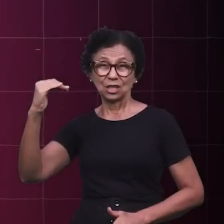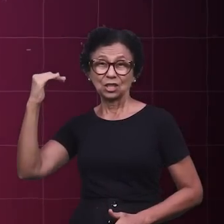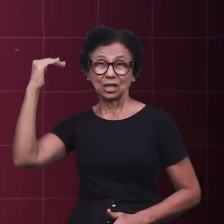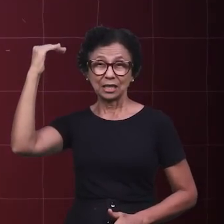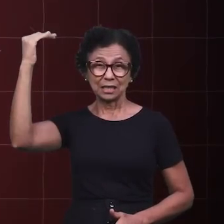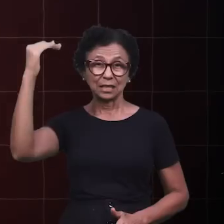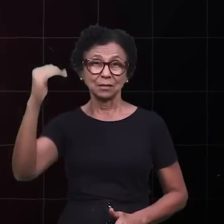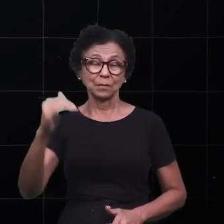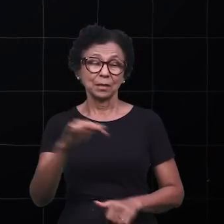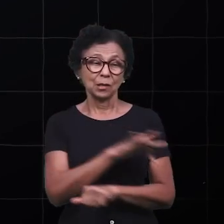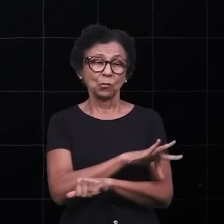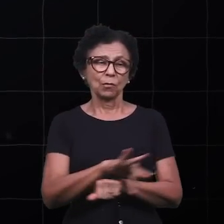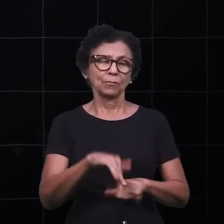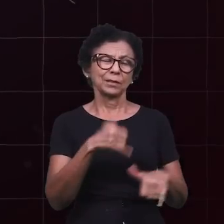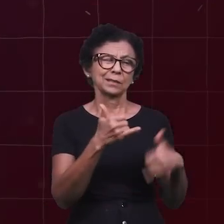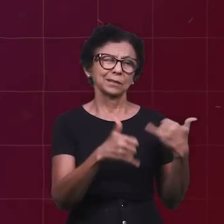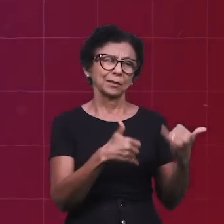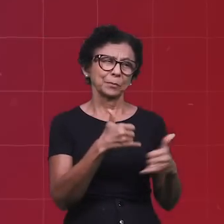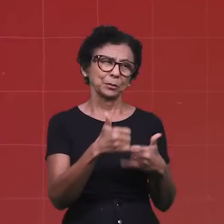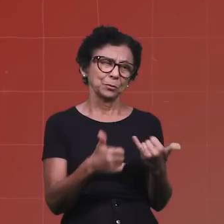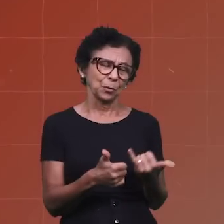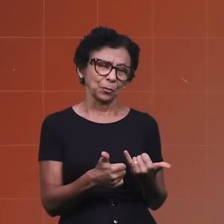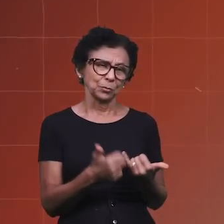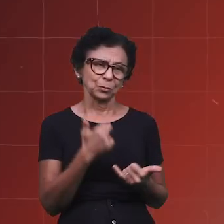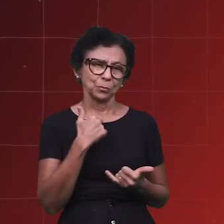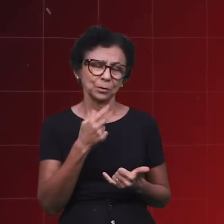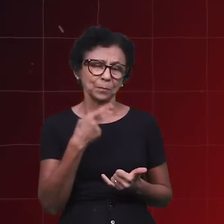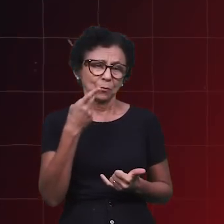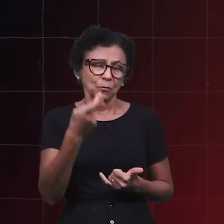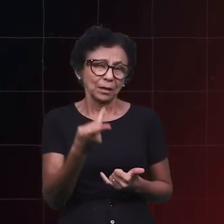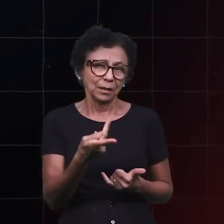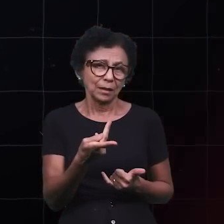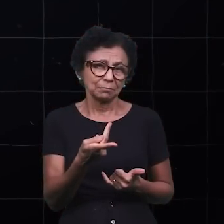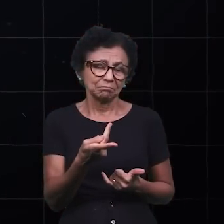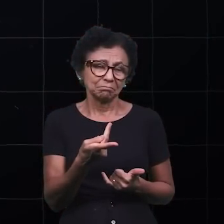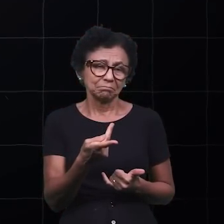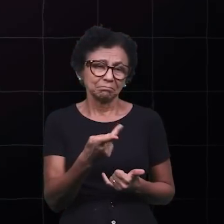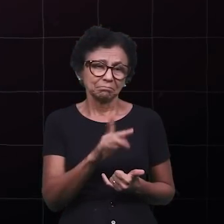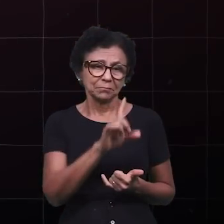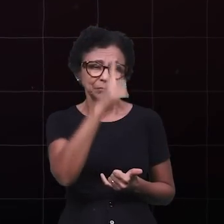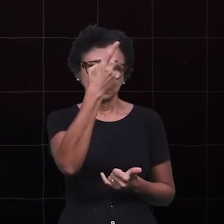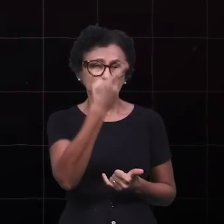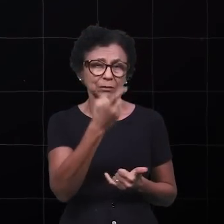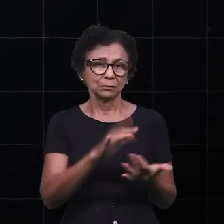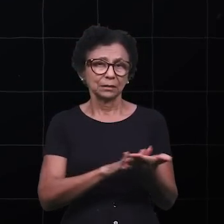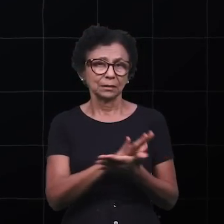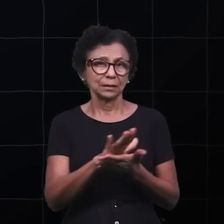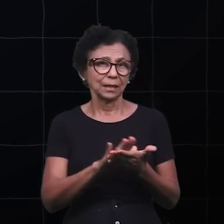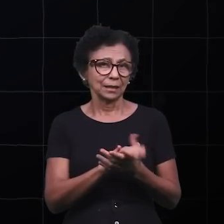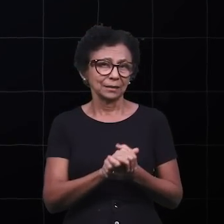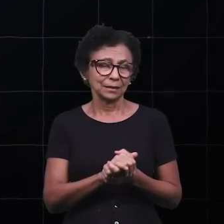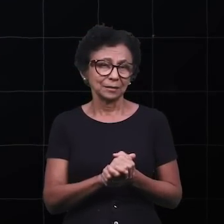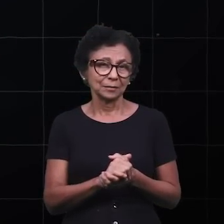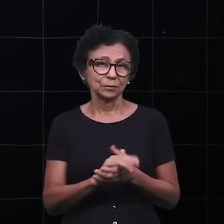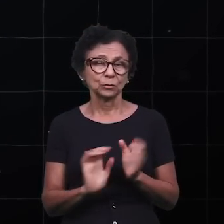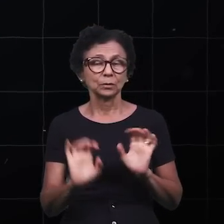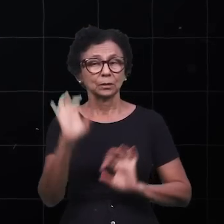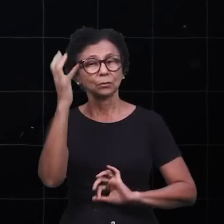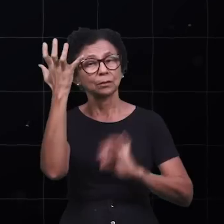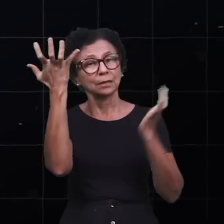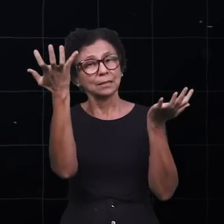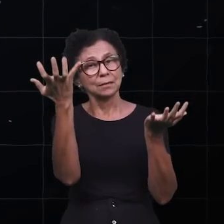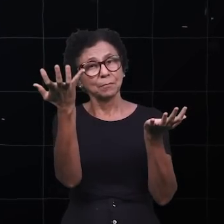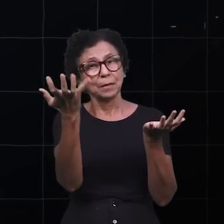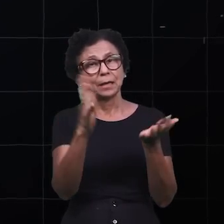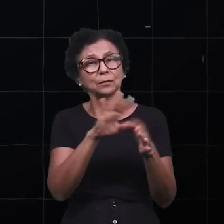quais devemos falar na natureza. Os números calculados dos fatos me parecem tão esmagadores como que